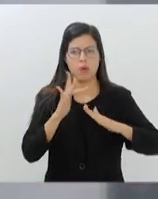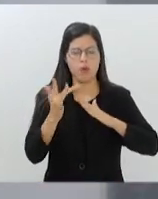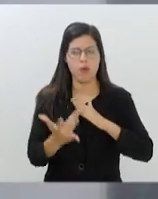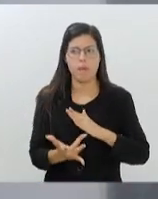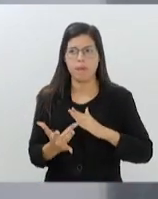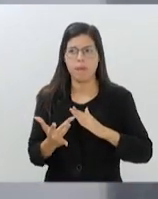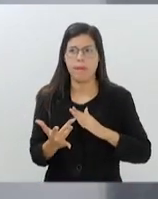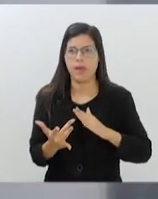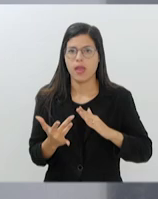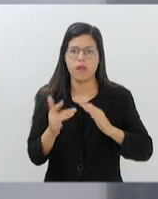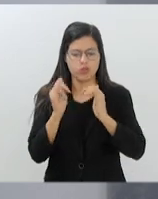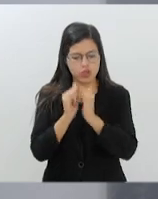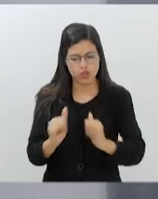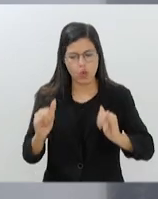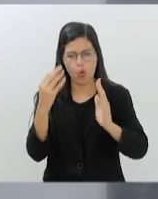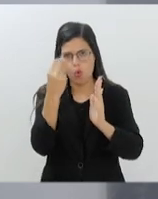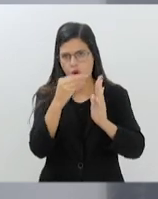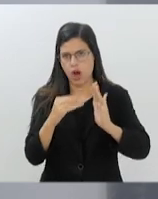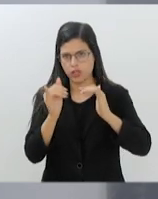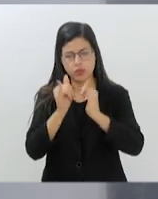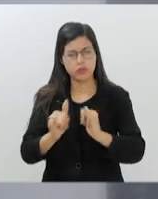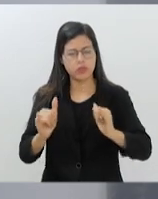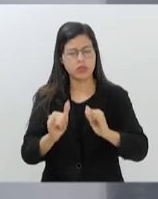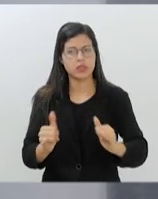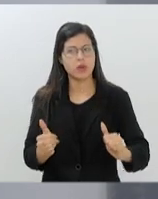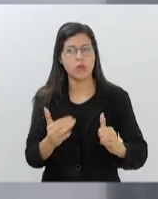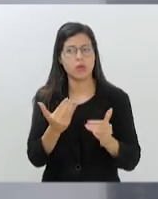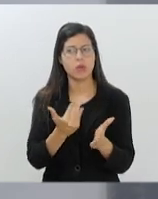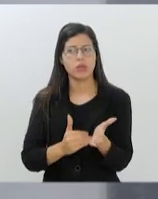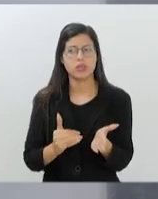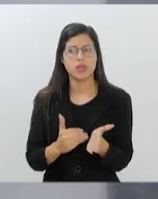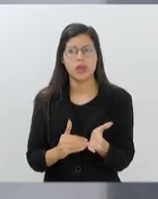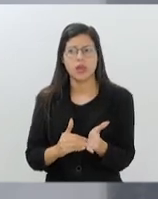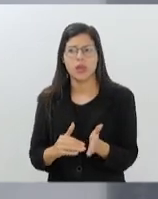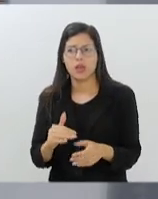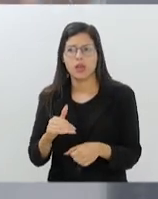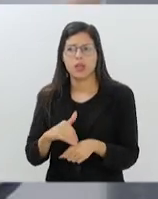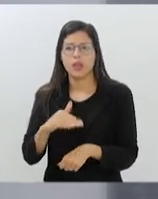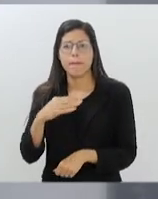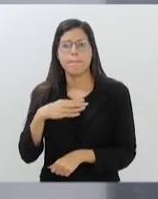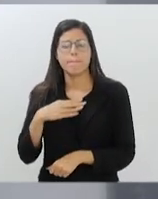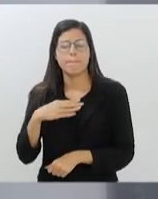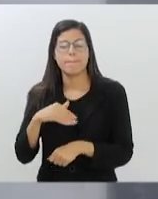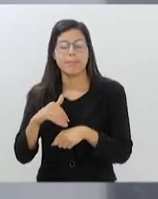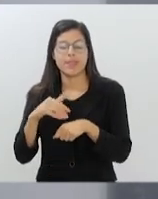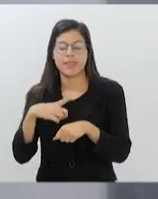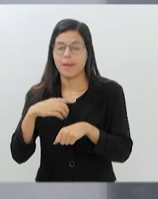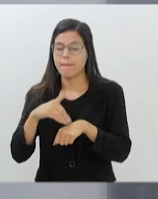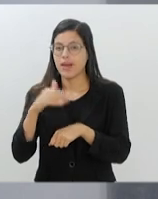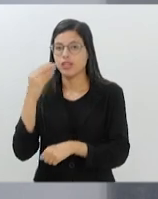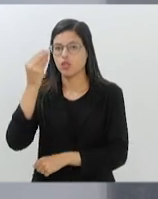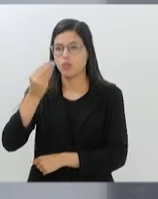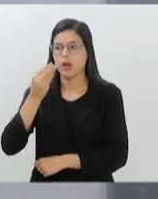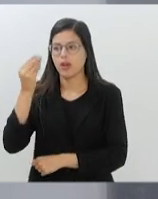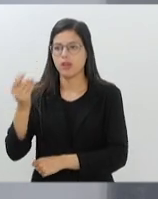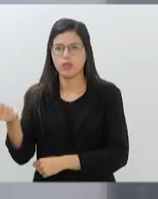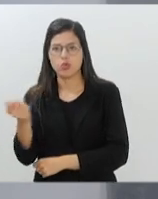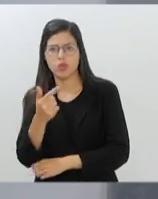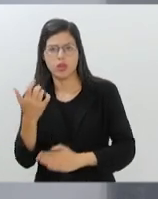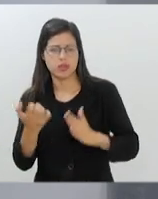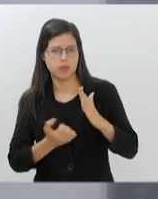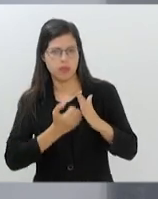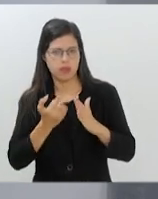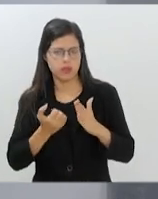as peças publicitárias o secretário ele tem mais expertise do que as agências eu quero aproveitar para fazer